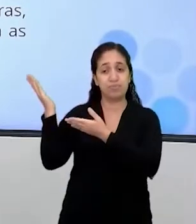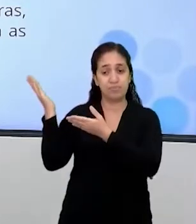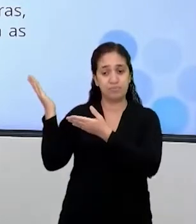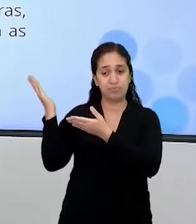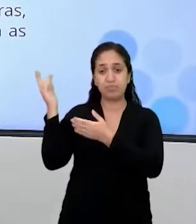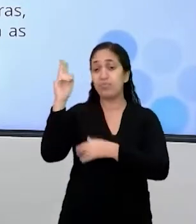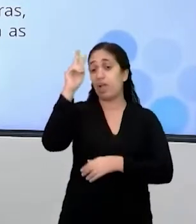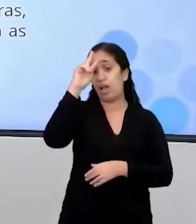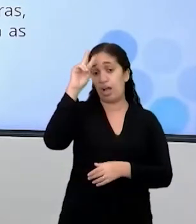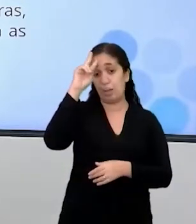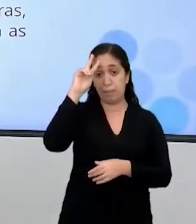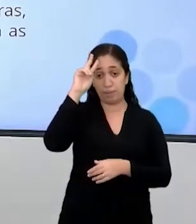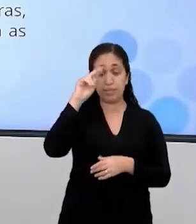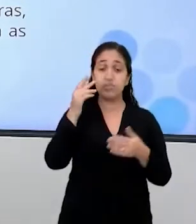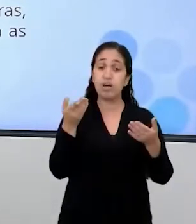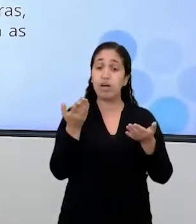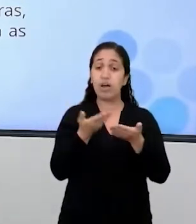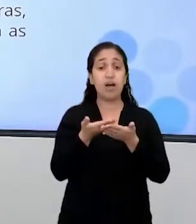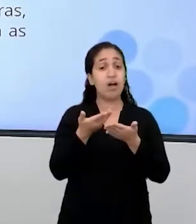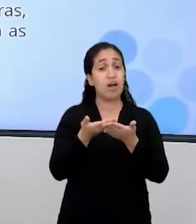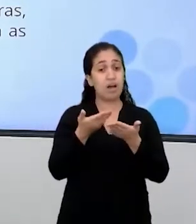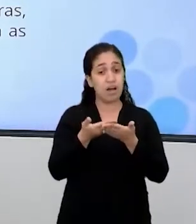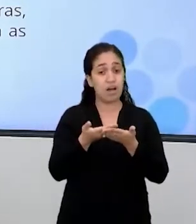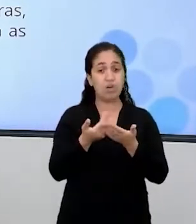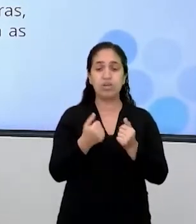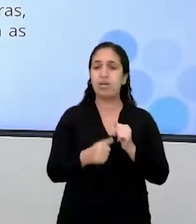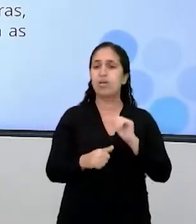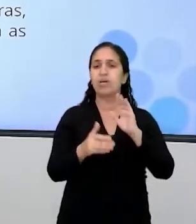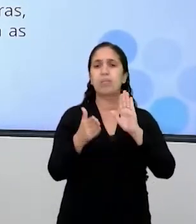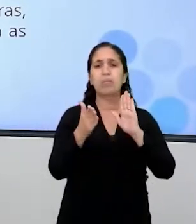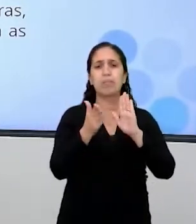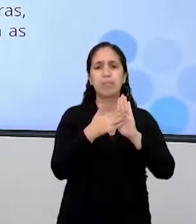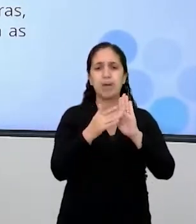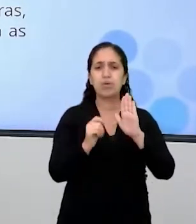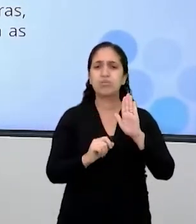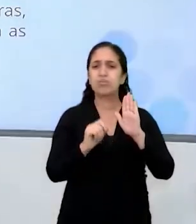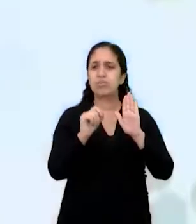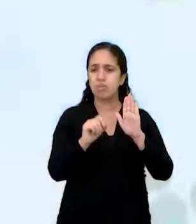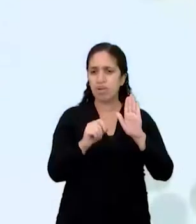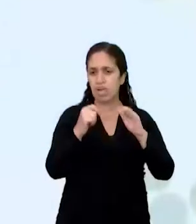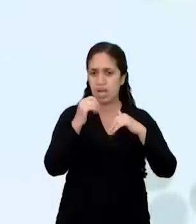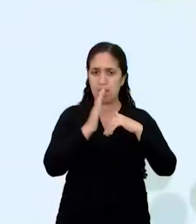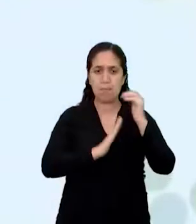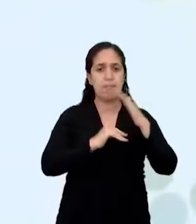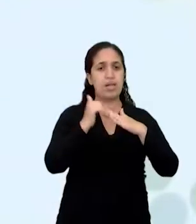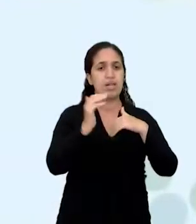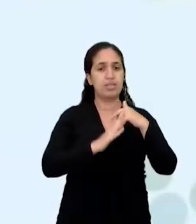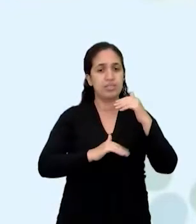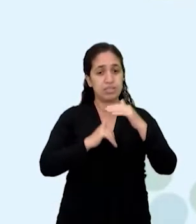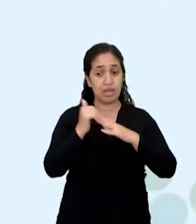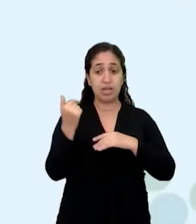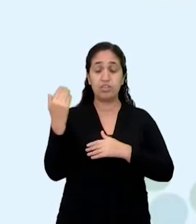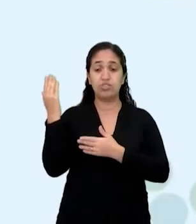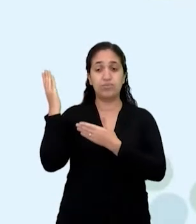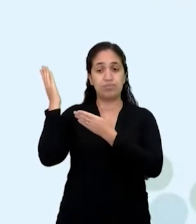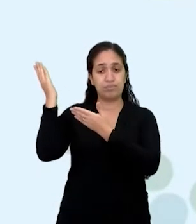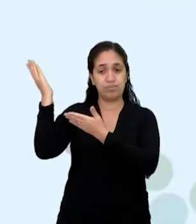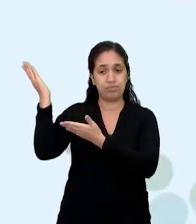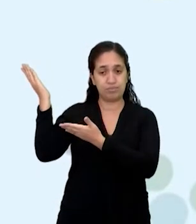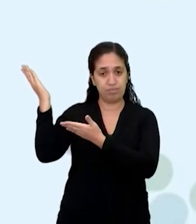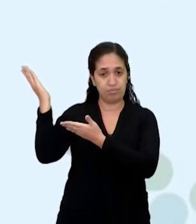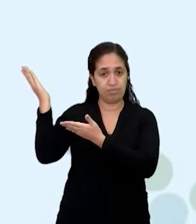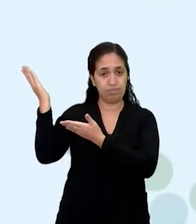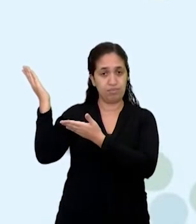lembrando que essa aula ela é pautada aí, né, por uma habilidade. Então eu vou mostrar para que